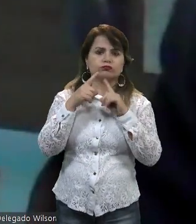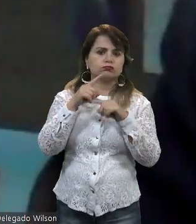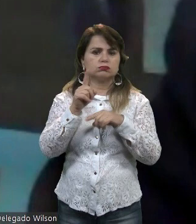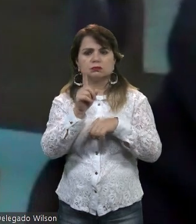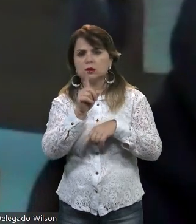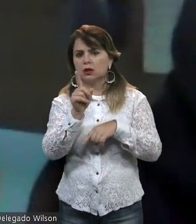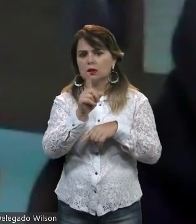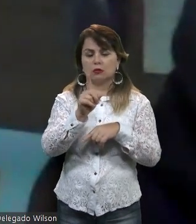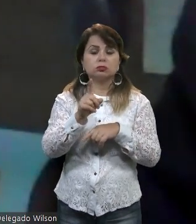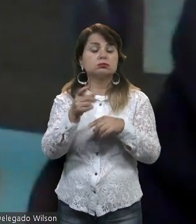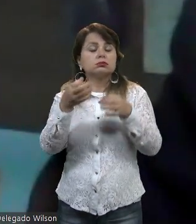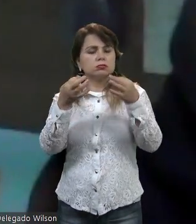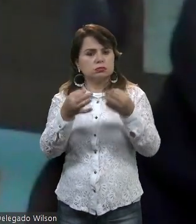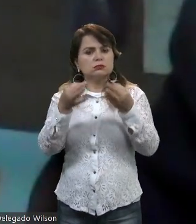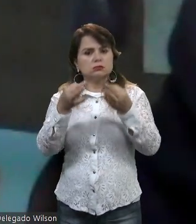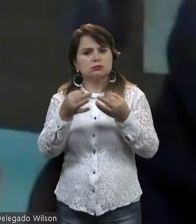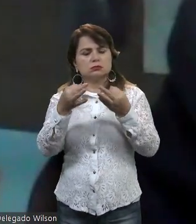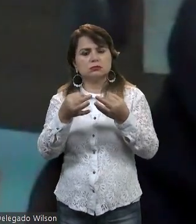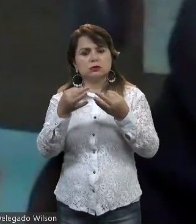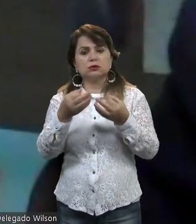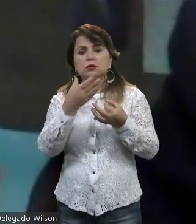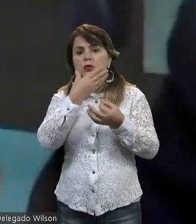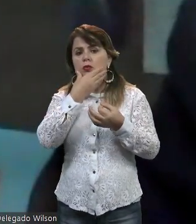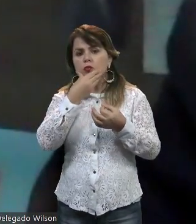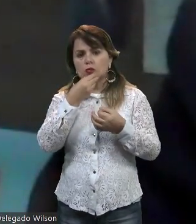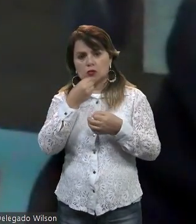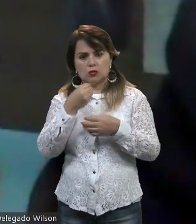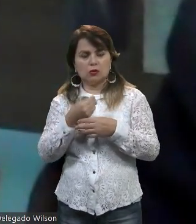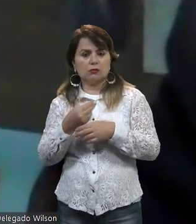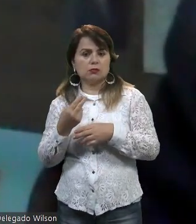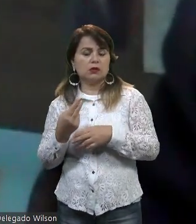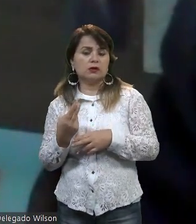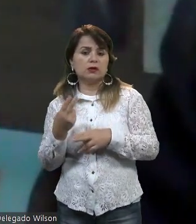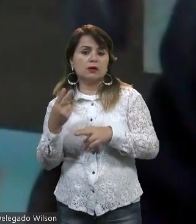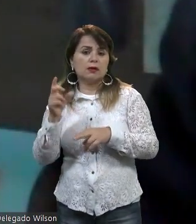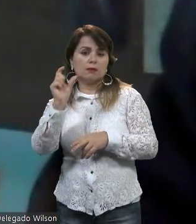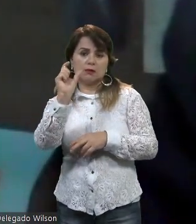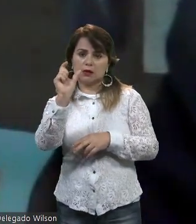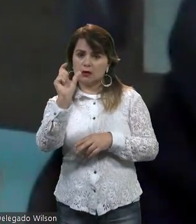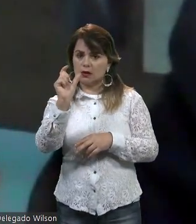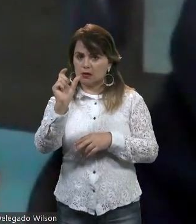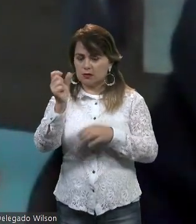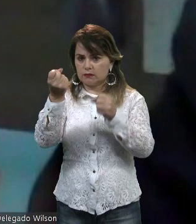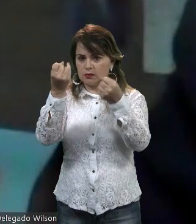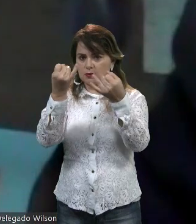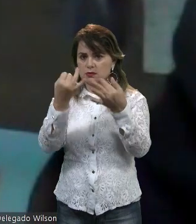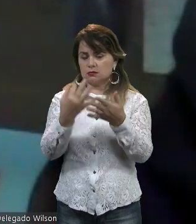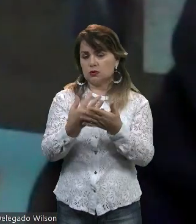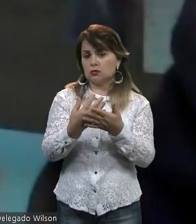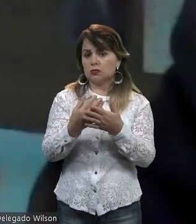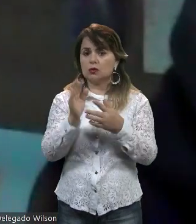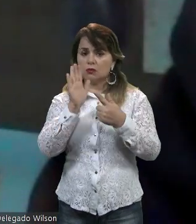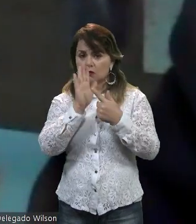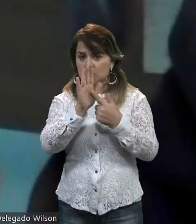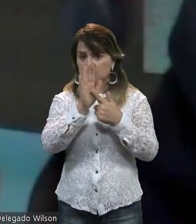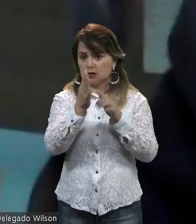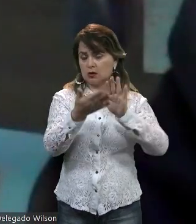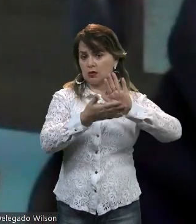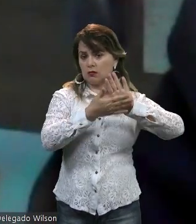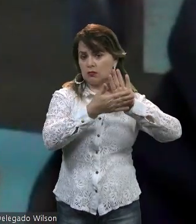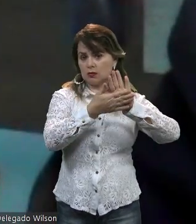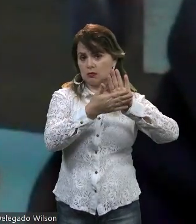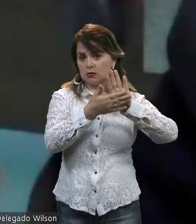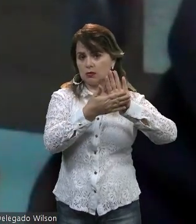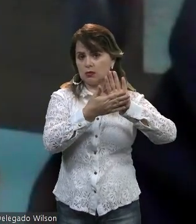no finalzinho da fala do vereador Nardi aqui, ele usou uma expressão, sinalizar com essa proposta, né? Veja